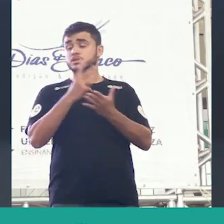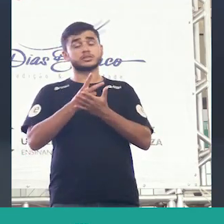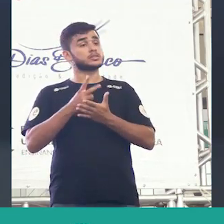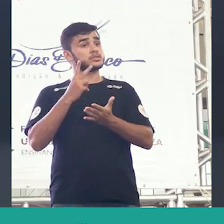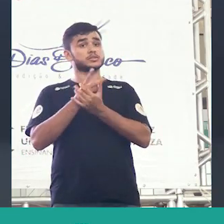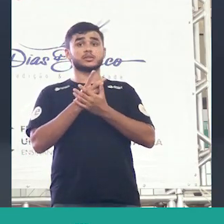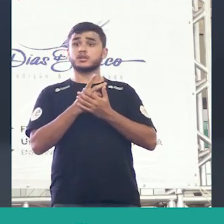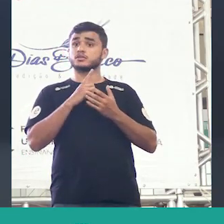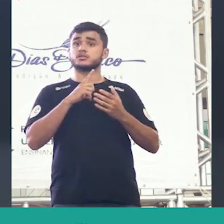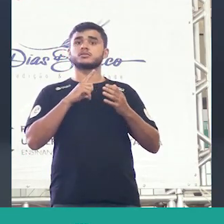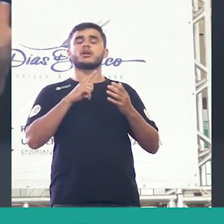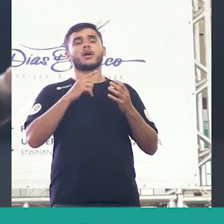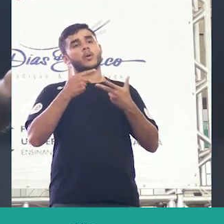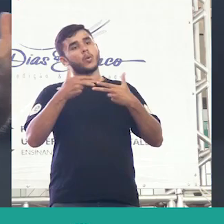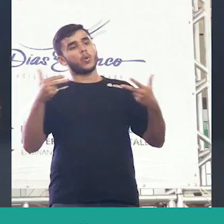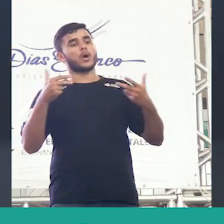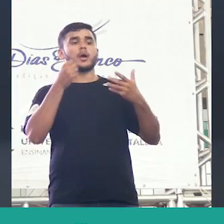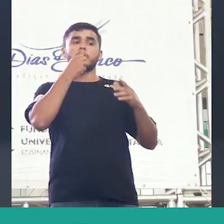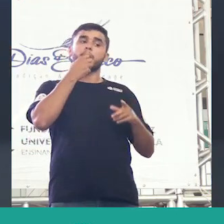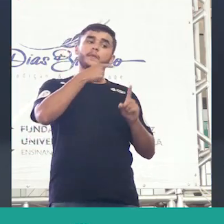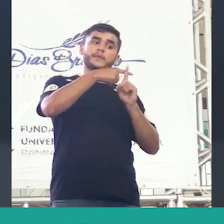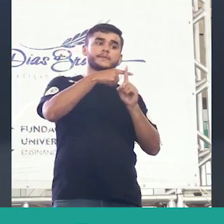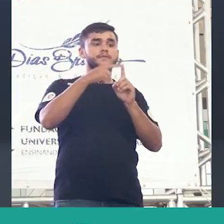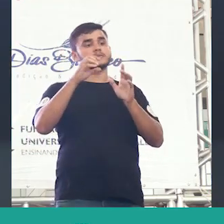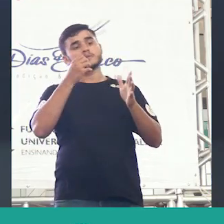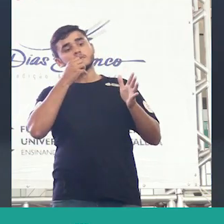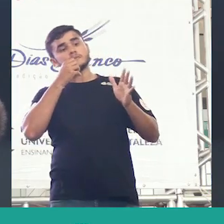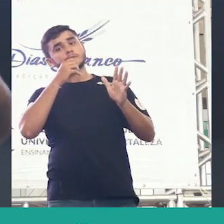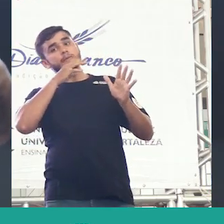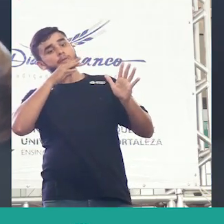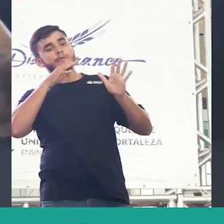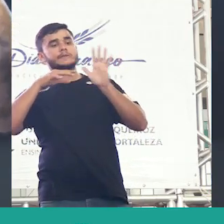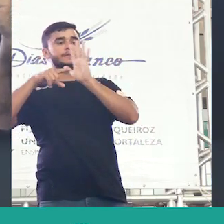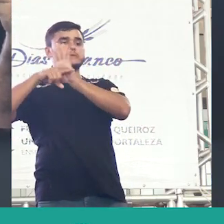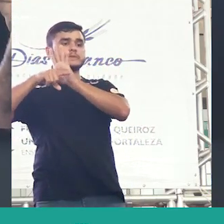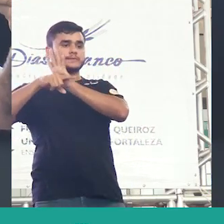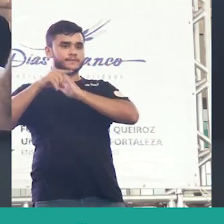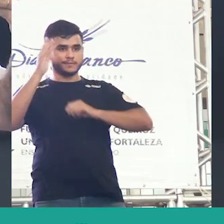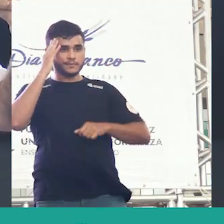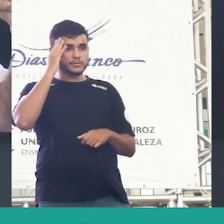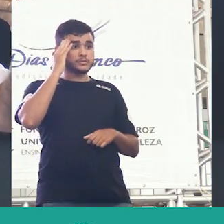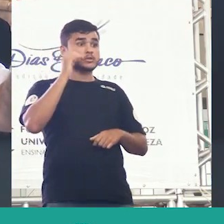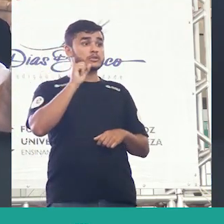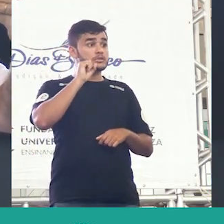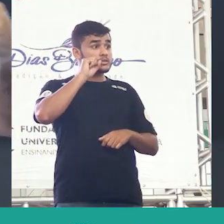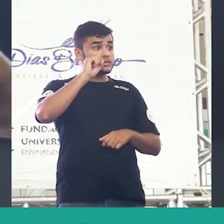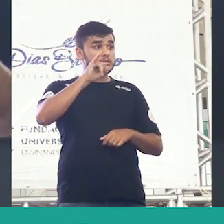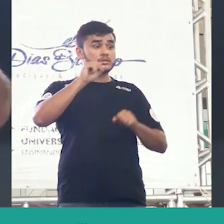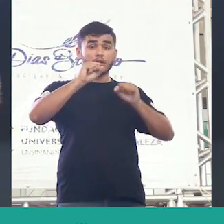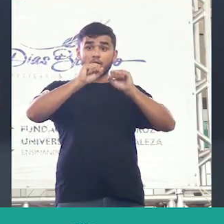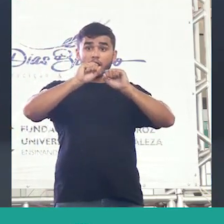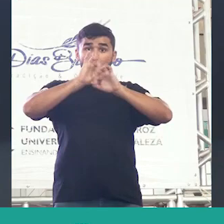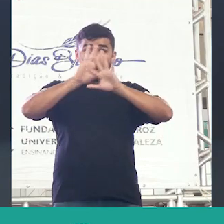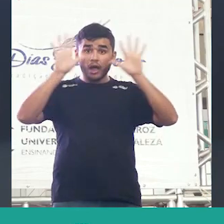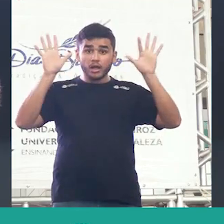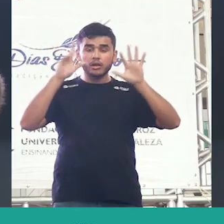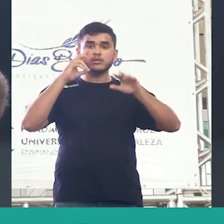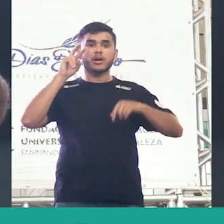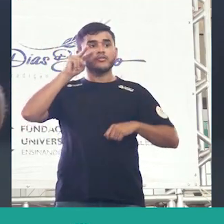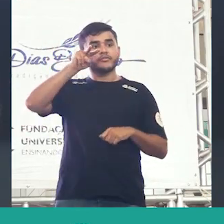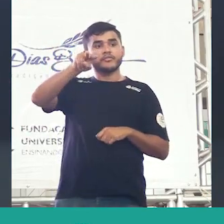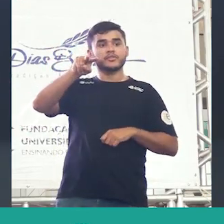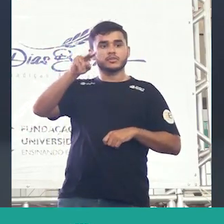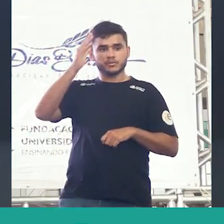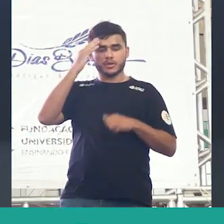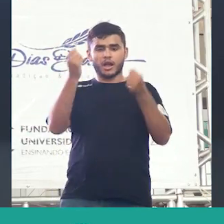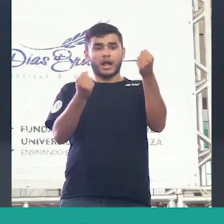Tudo tem uma vantagem ou uma desvantagem. Quanto mais claro, mais visível, em